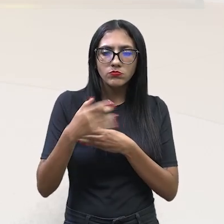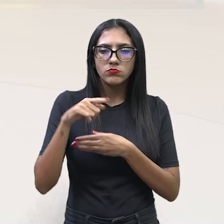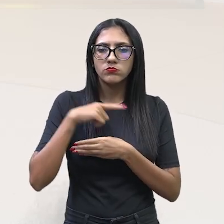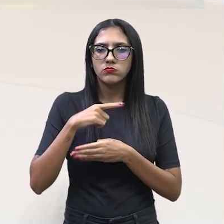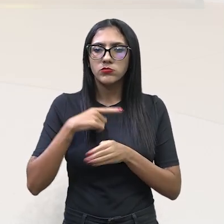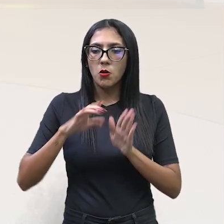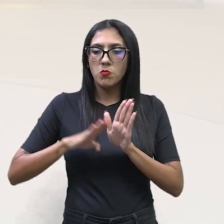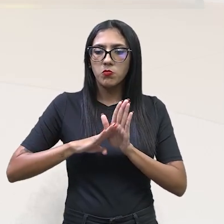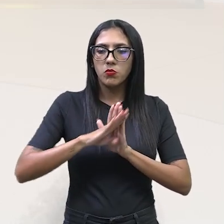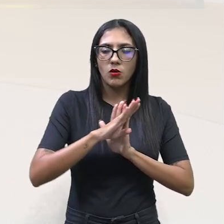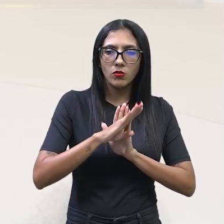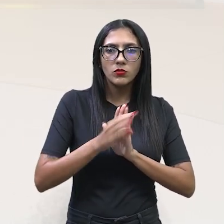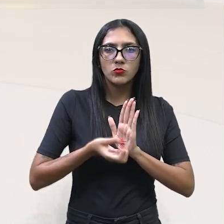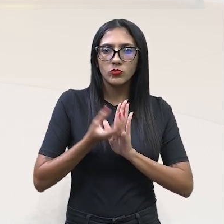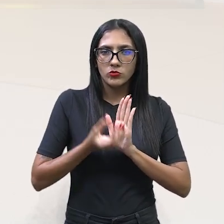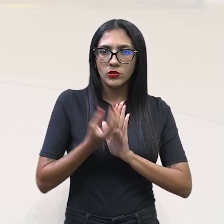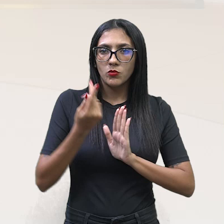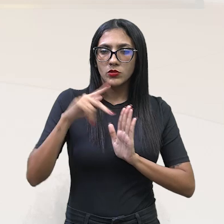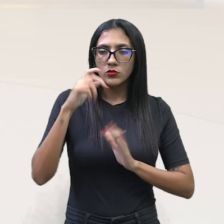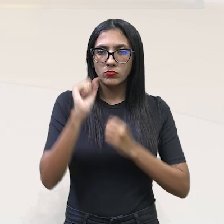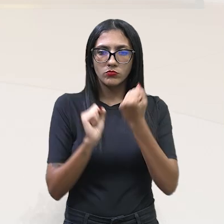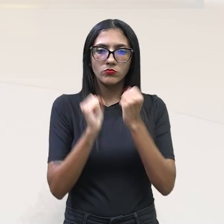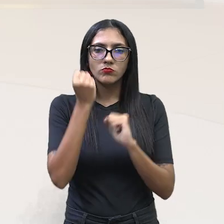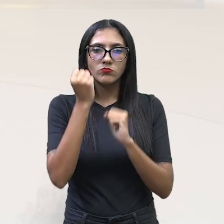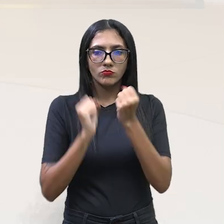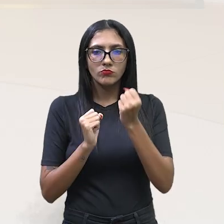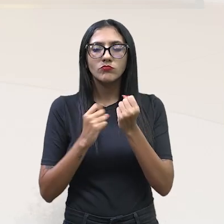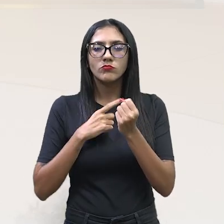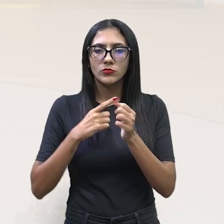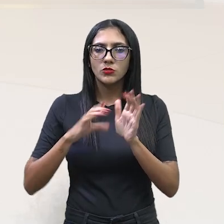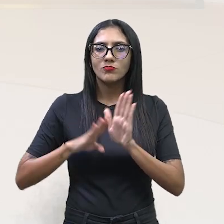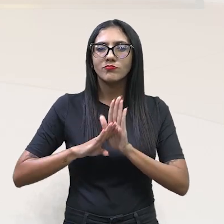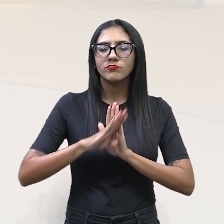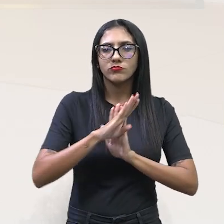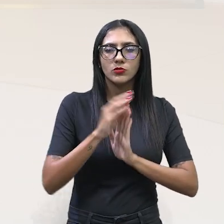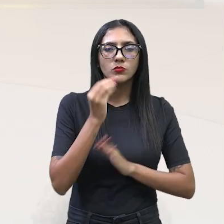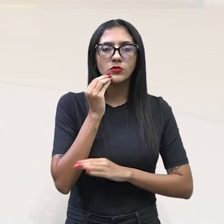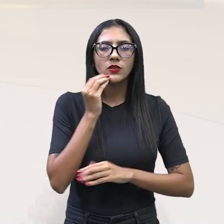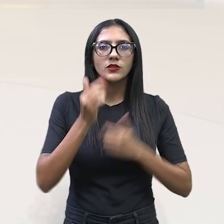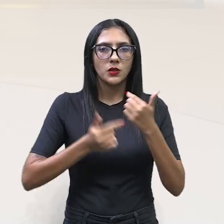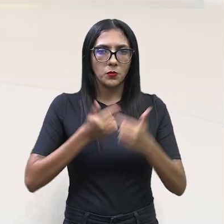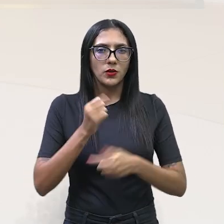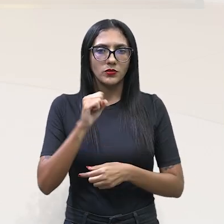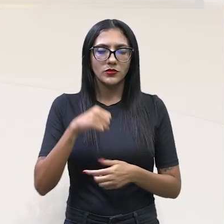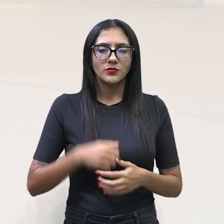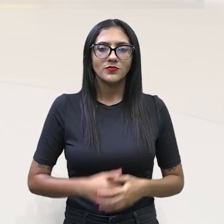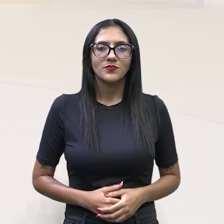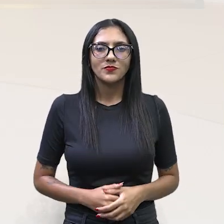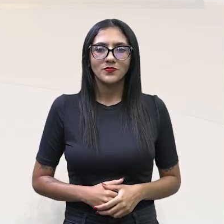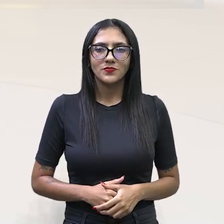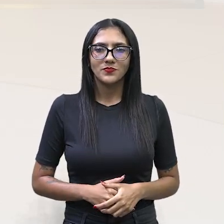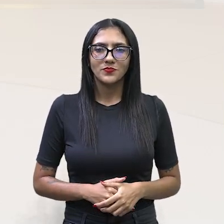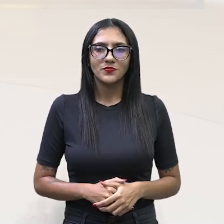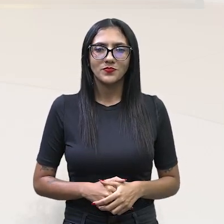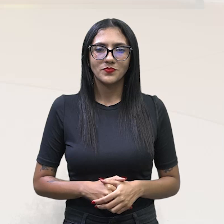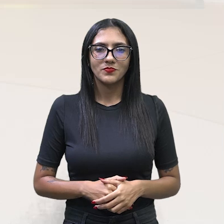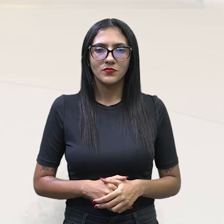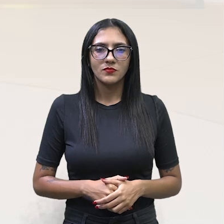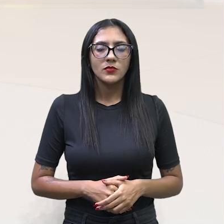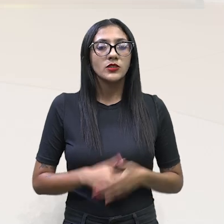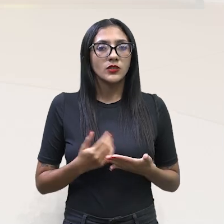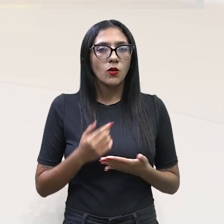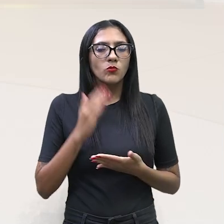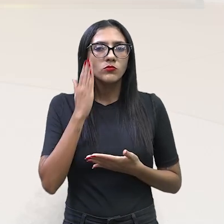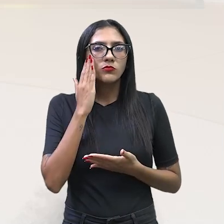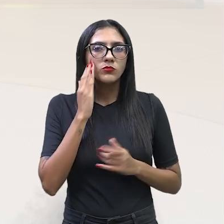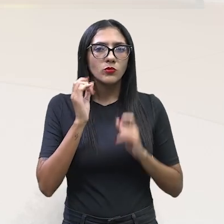Polo Industrial de Manaus, no Amazonas, tem crescido, os números de postos de empregos têm crescido. Tá bom? Então, a gente vai dizer que ele é um